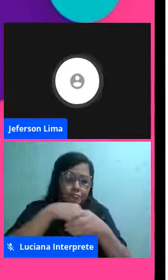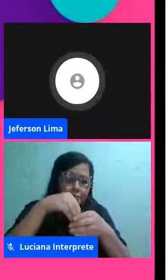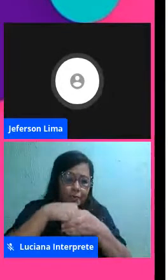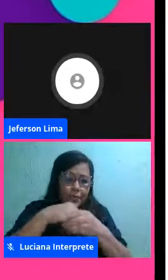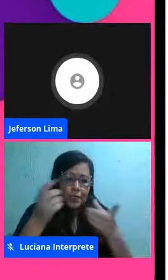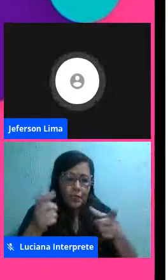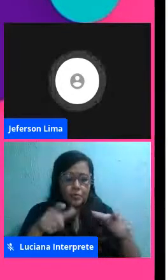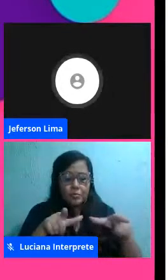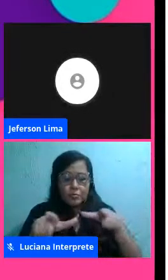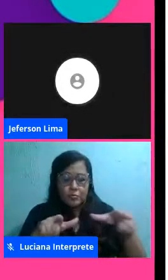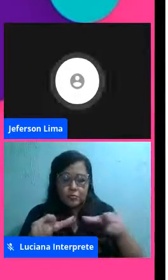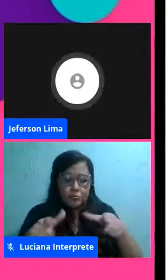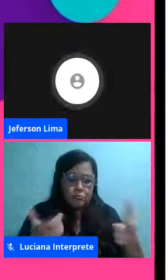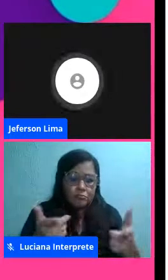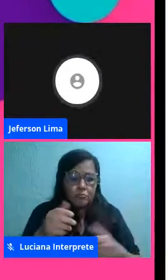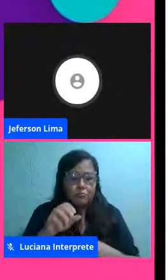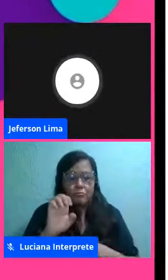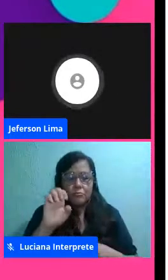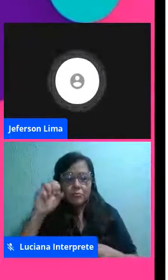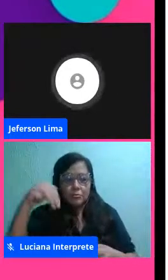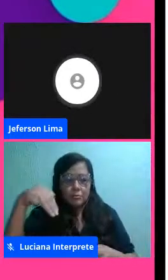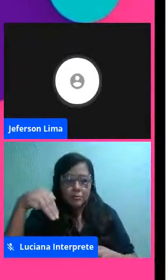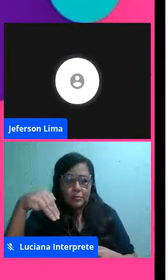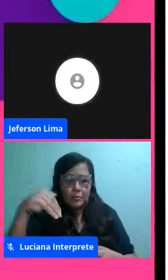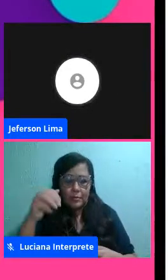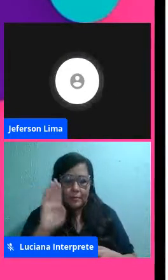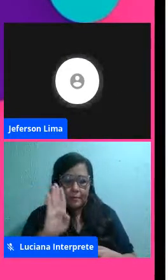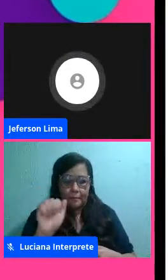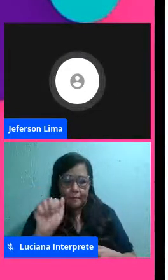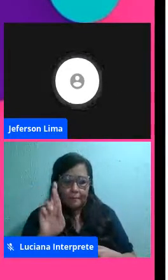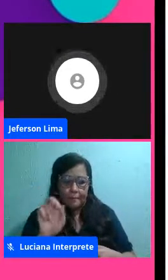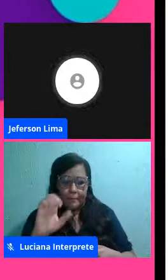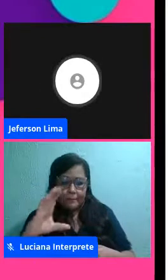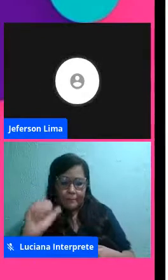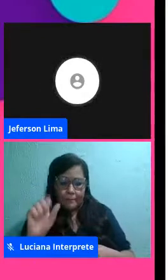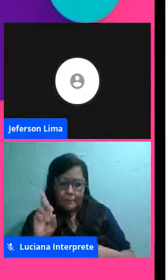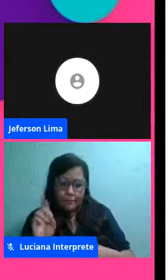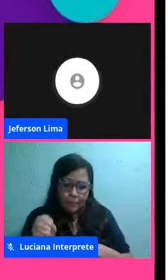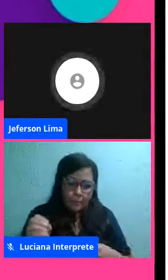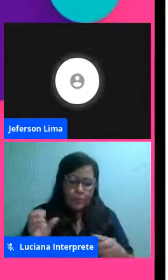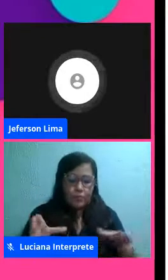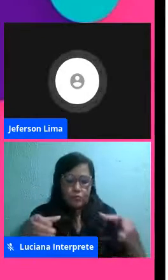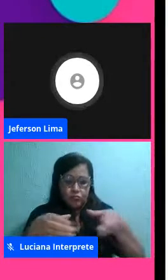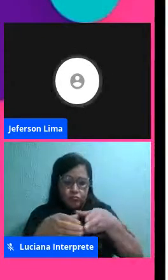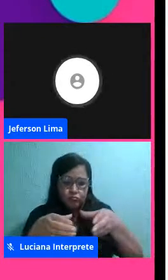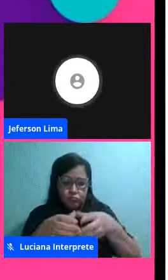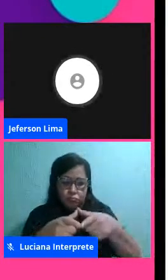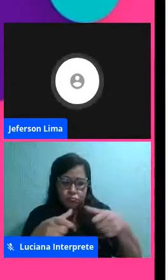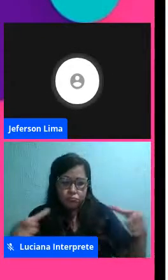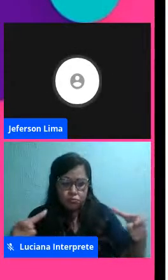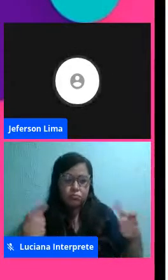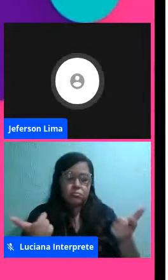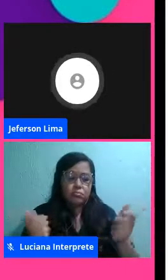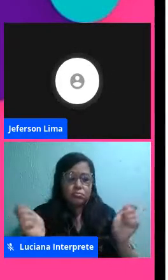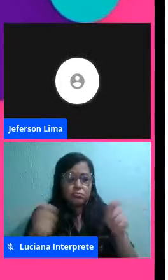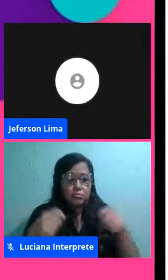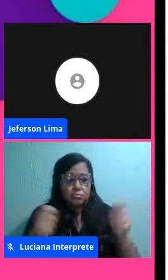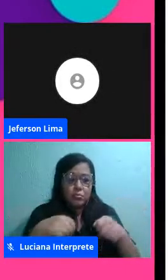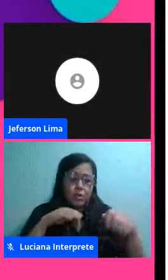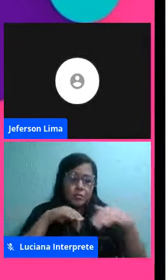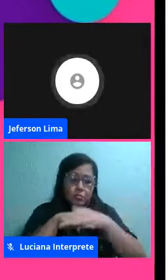Vamos supor que sua aplicação tem algum padrão de segurança que precisa de compilar aí algum tipo de um certificado, né, que nem a gente vai fazer aqui,